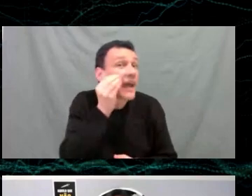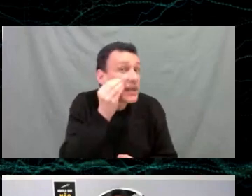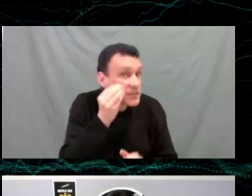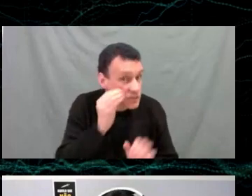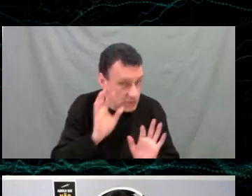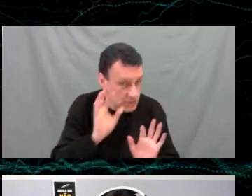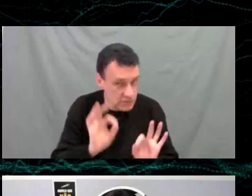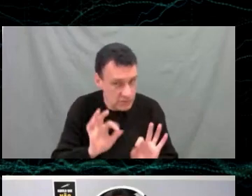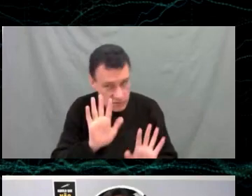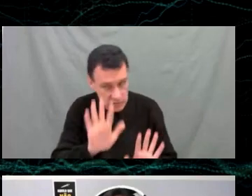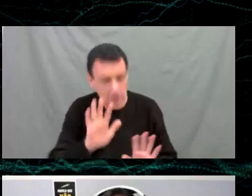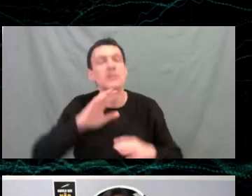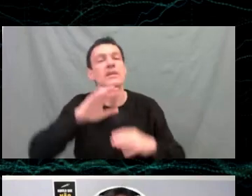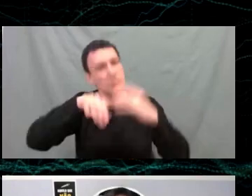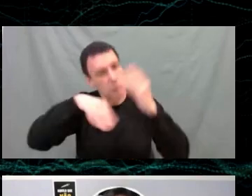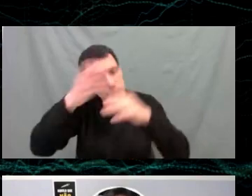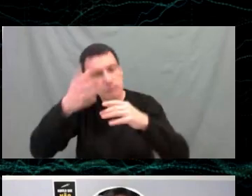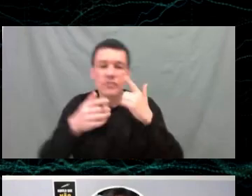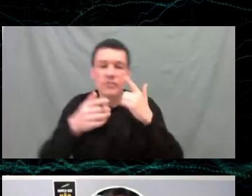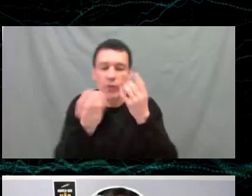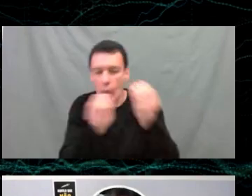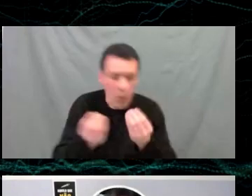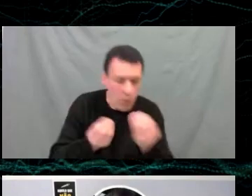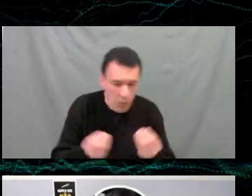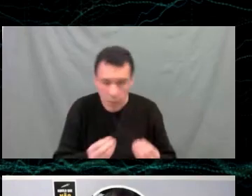Ele vai particionar as tabelas,